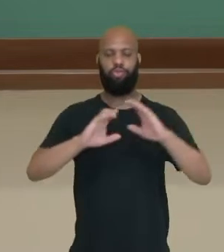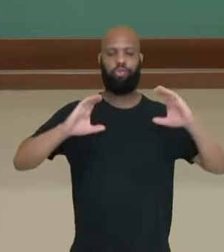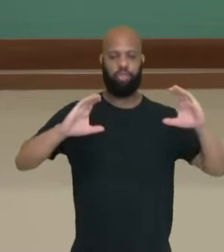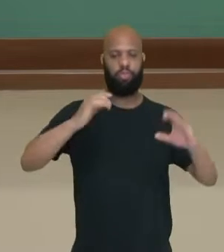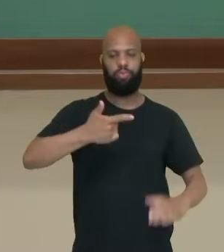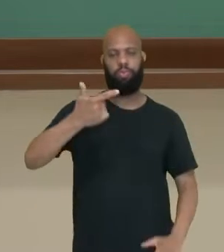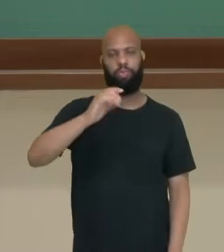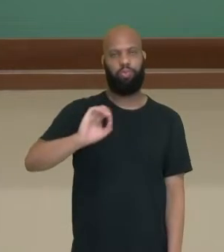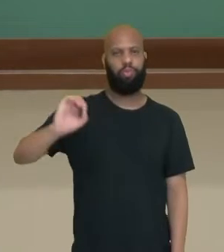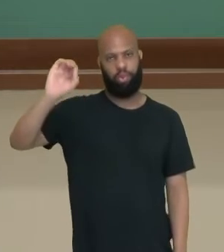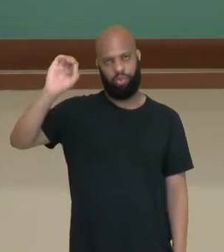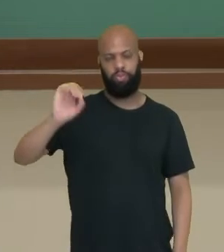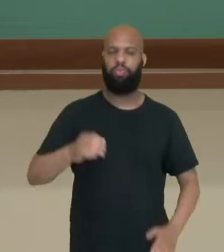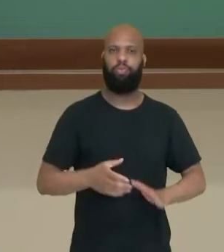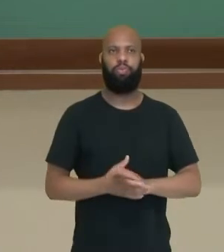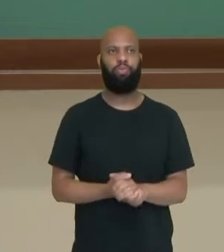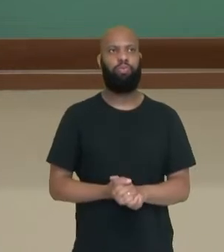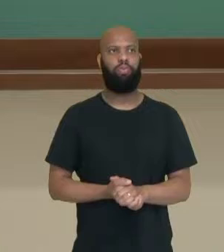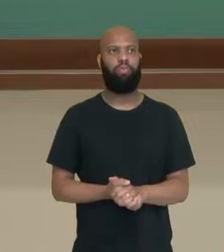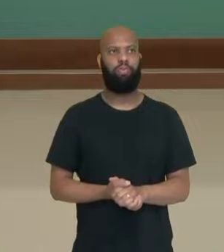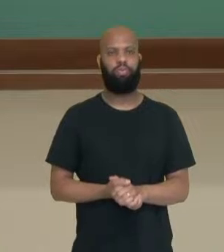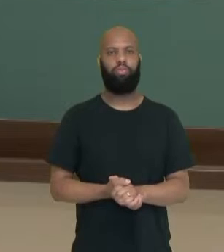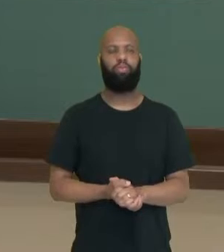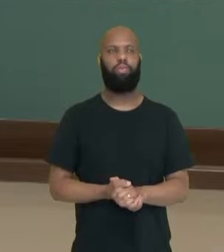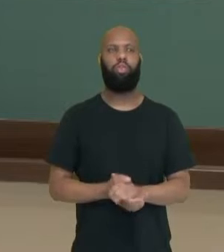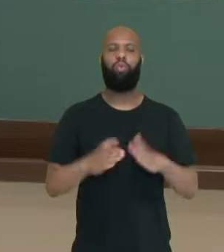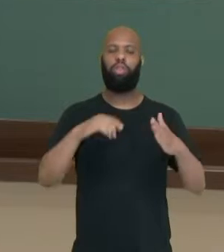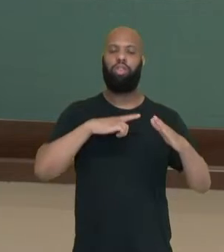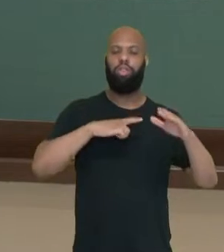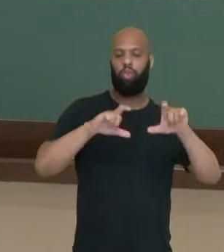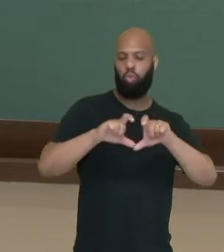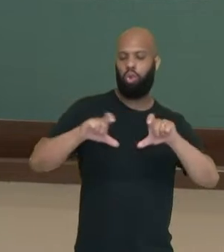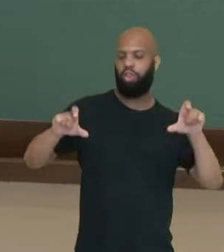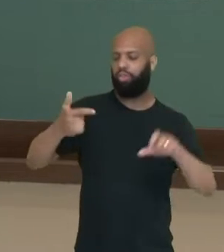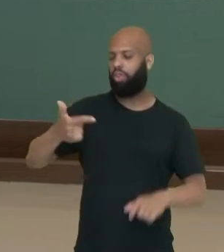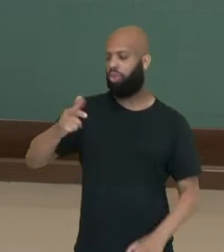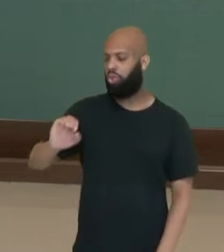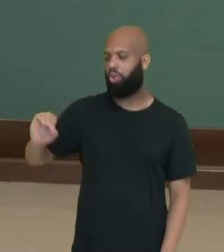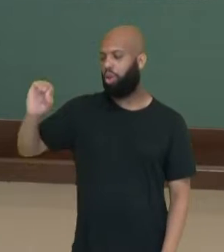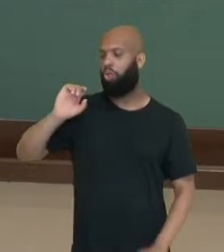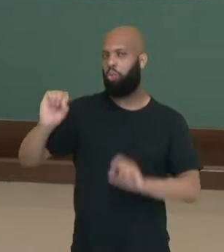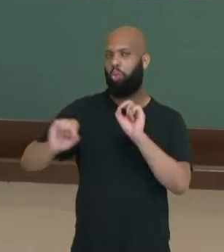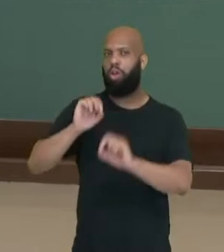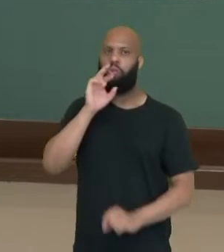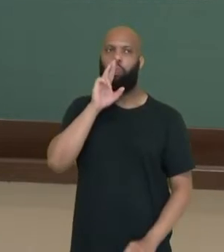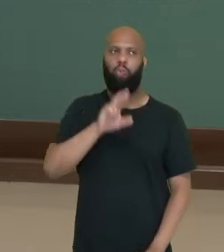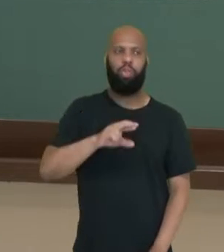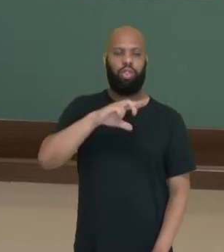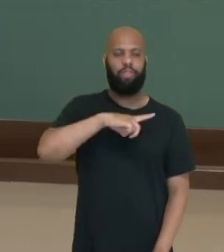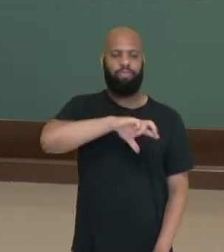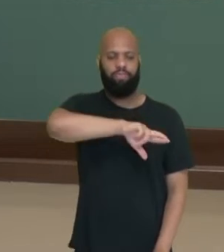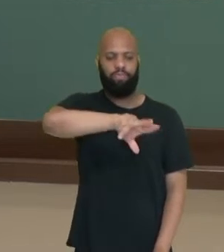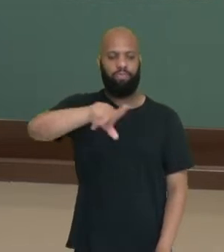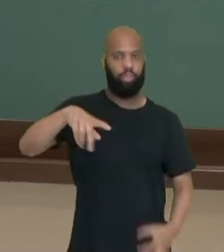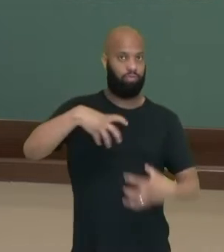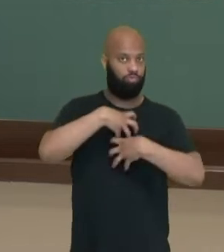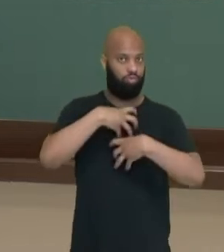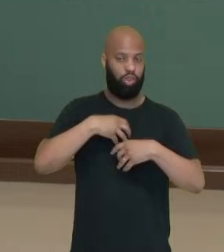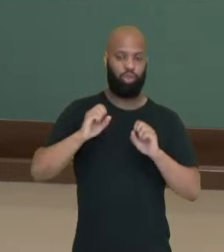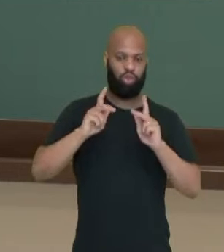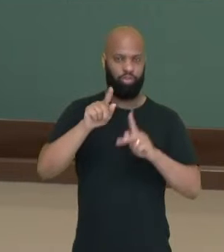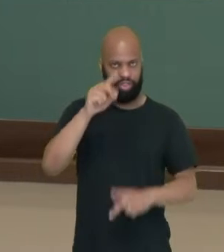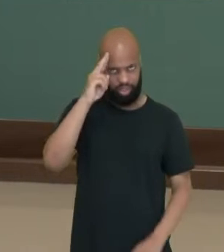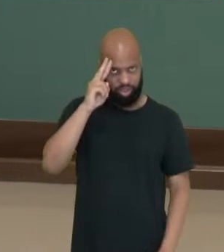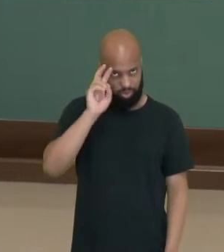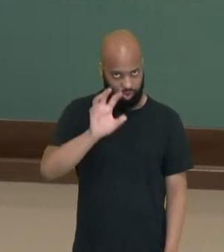quadrática. Bora lá? Uma equação do segundo grau pode ser resolvida de mais de uma maneira, você